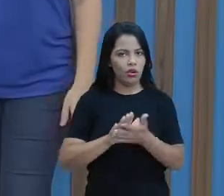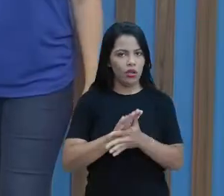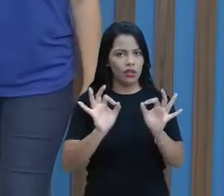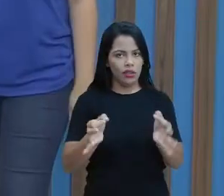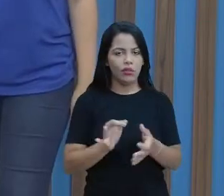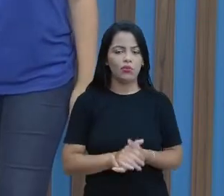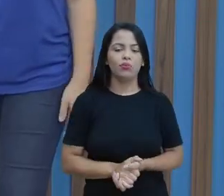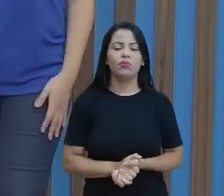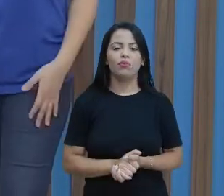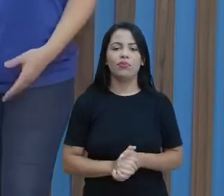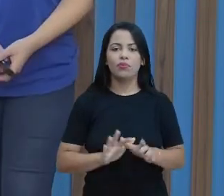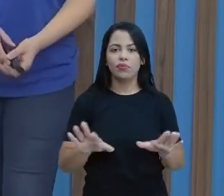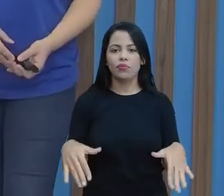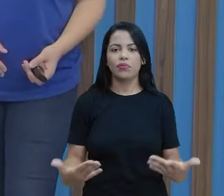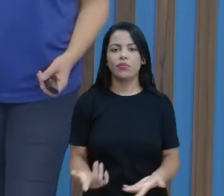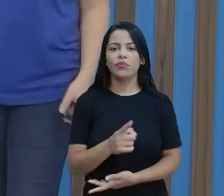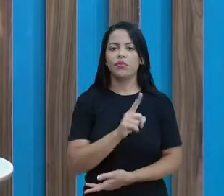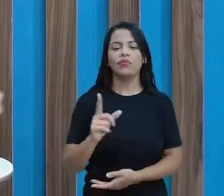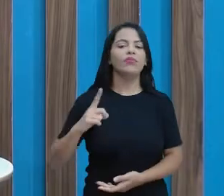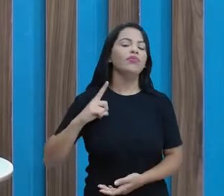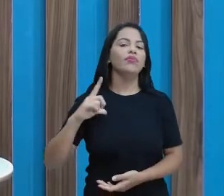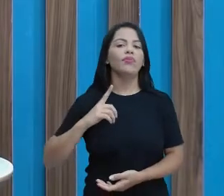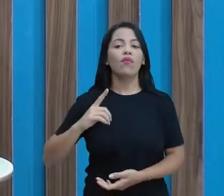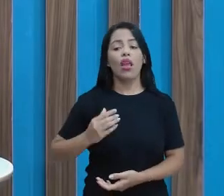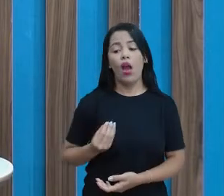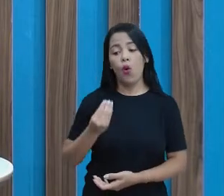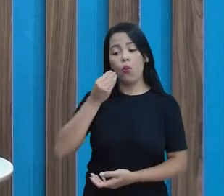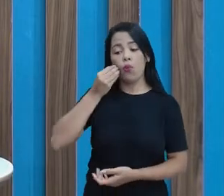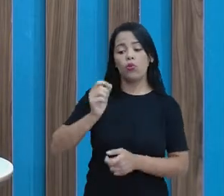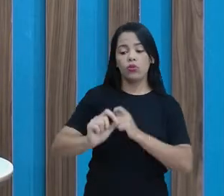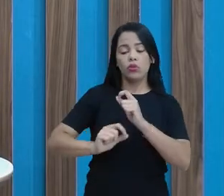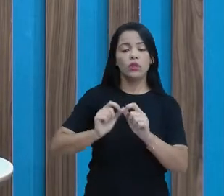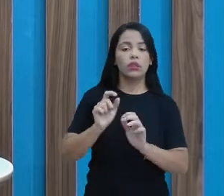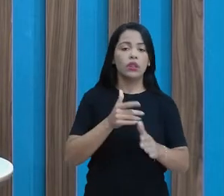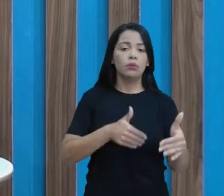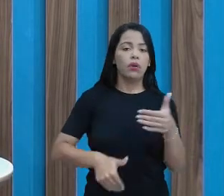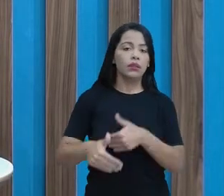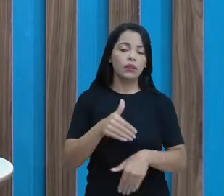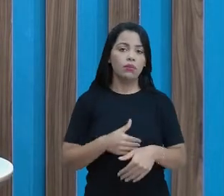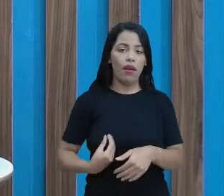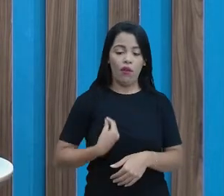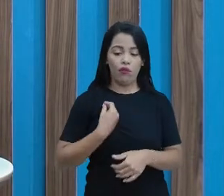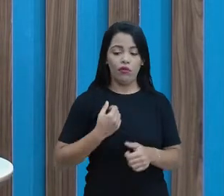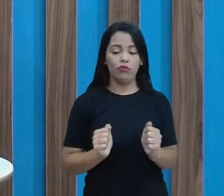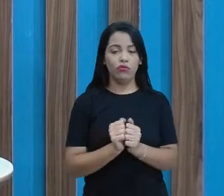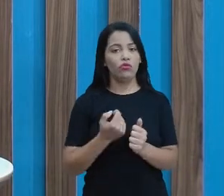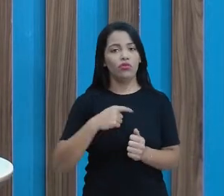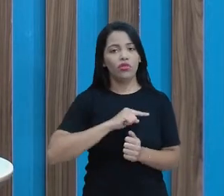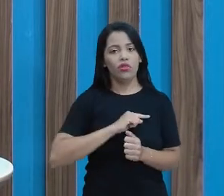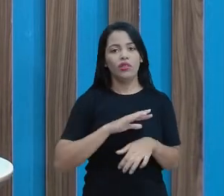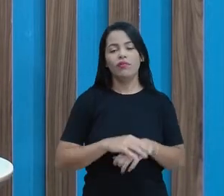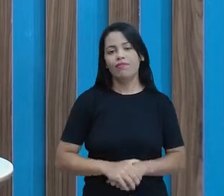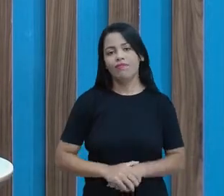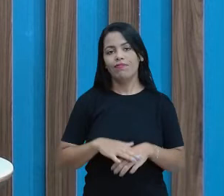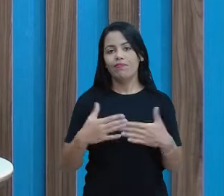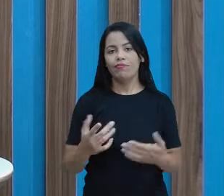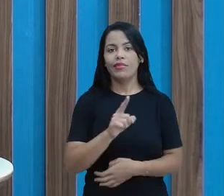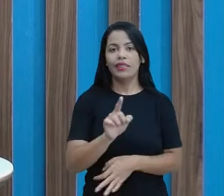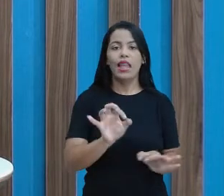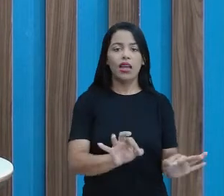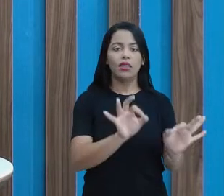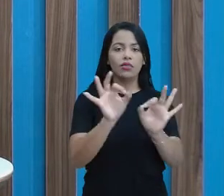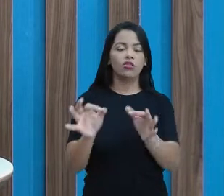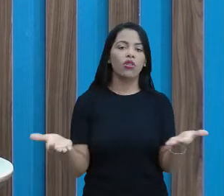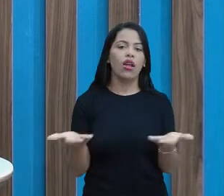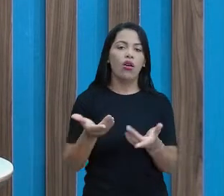Certo? E aí você vai ter a oportunidade de participar ao vivo aqui com a gente, certo? Se você está assistindo essa aula